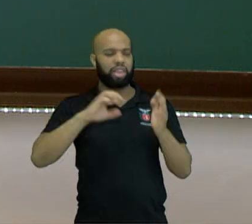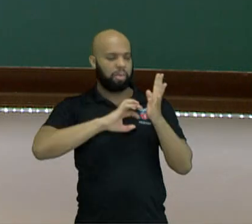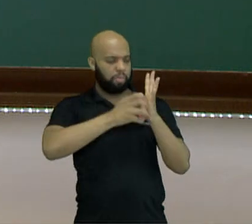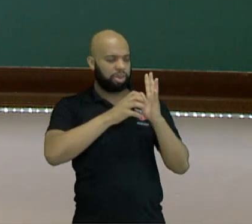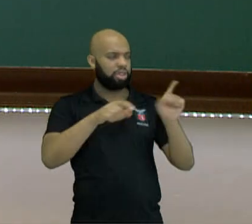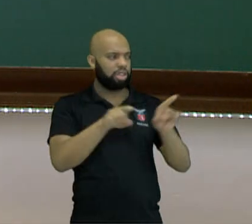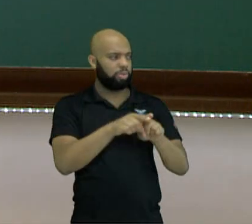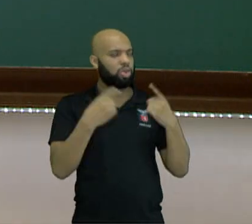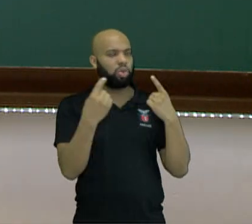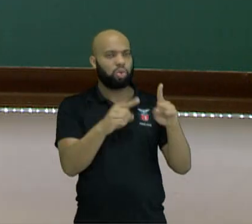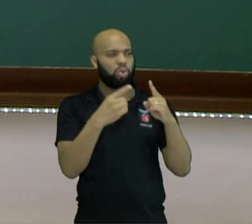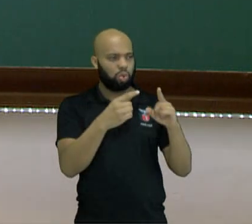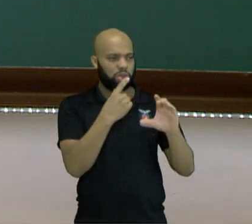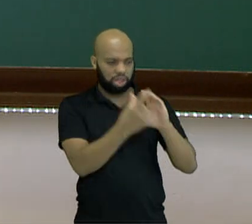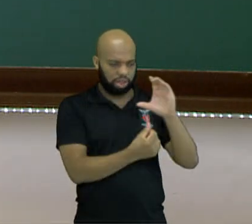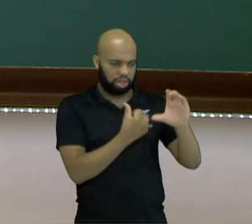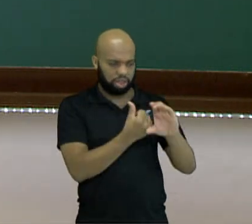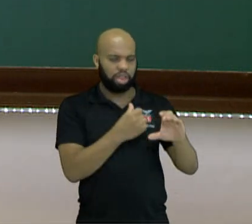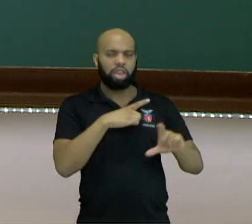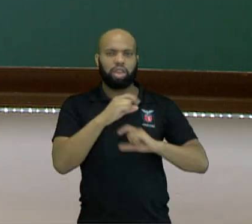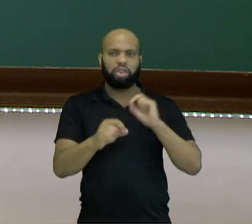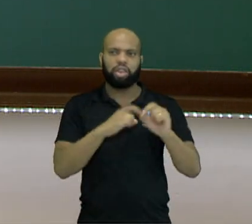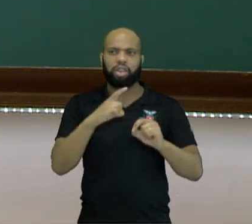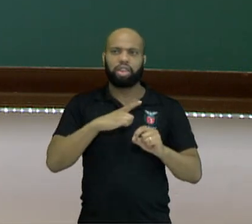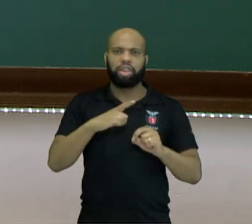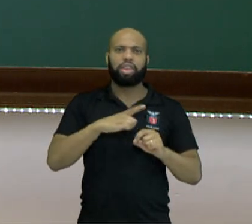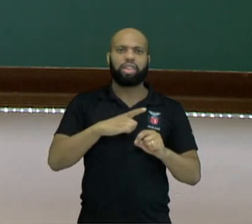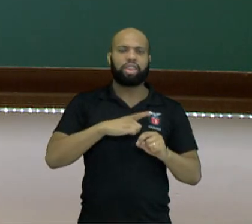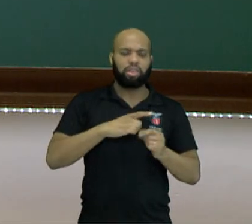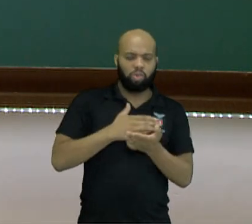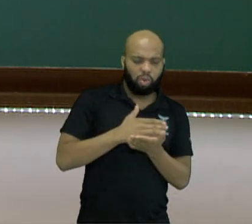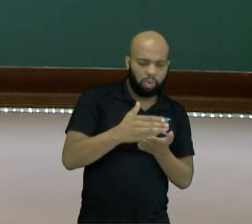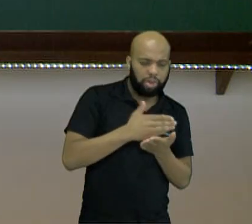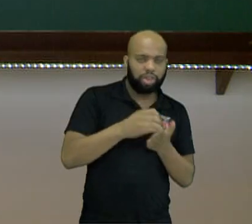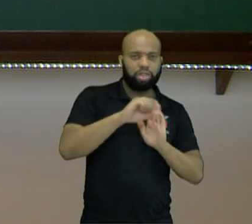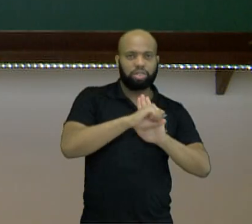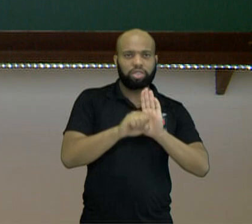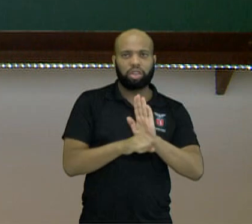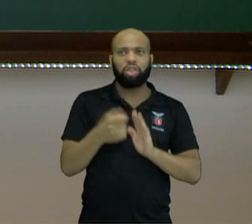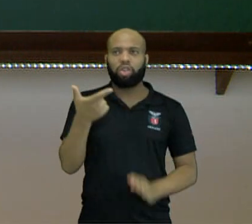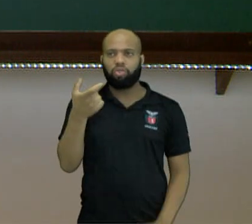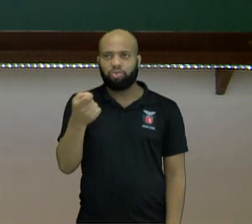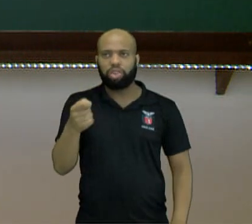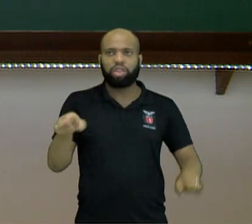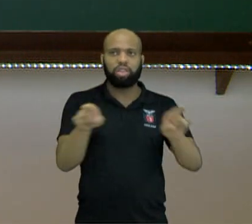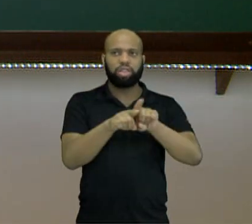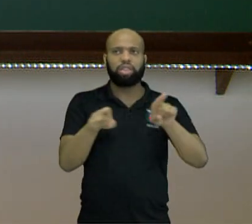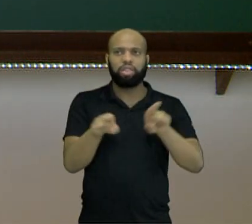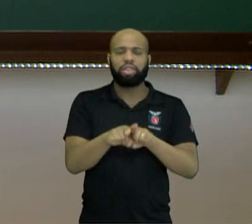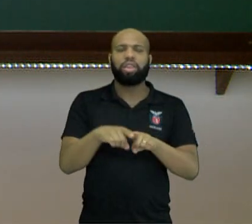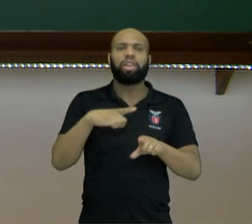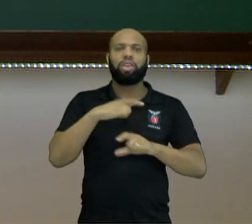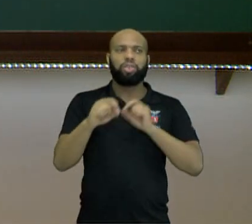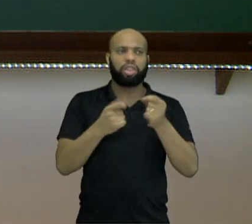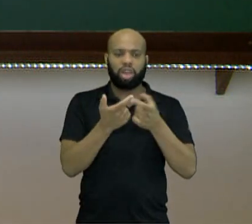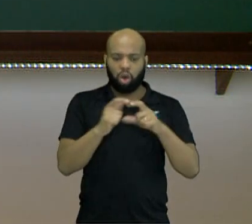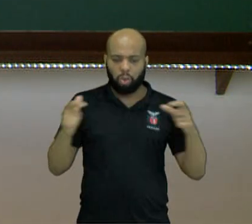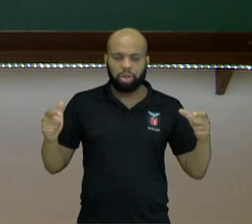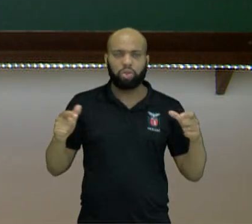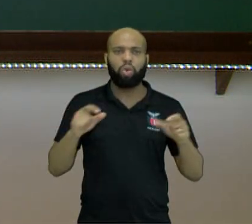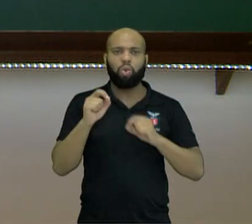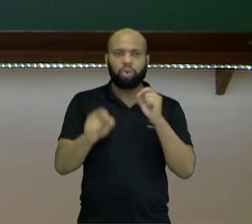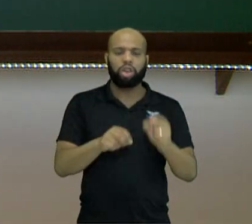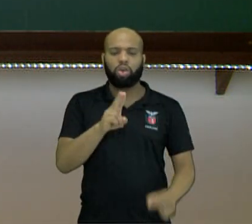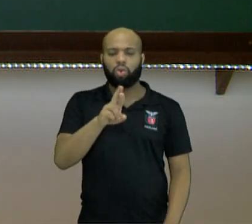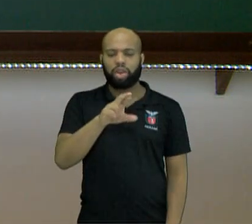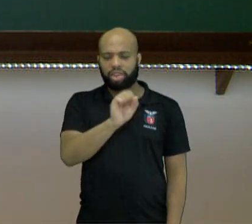capitalismo. Temos o crescimento, temos a partir ali do início do século XX, né, a consolidação, por exemplo, da União Soviética